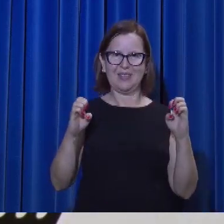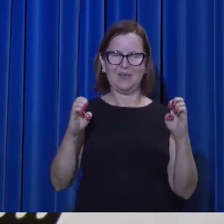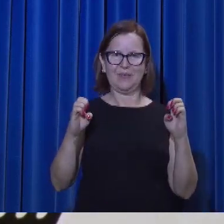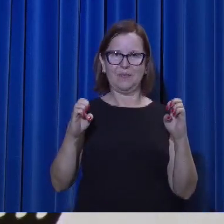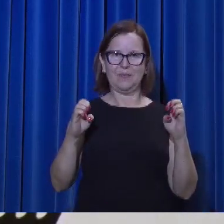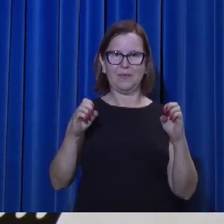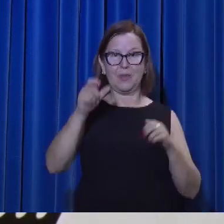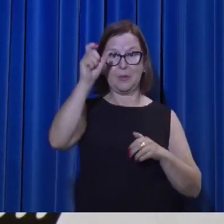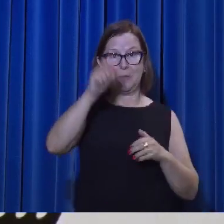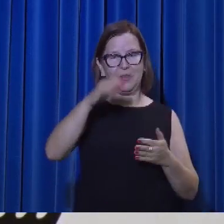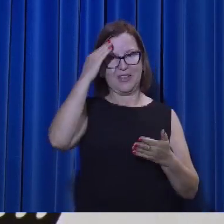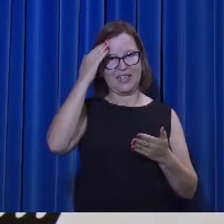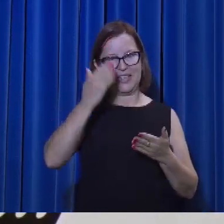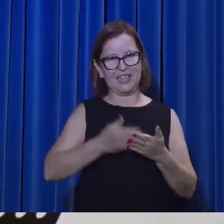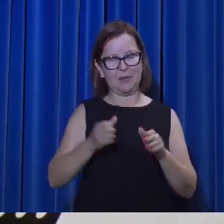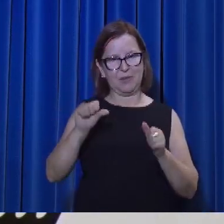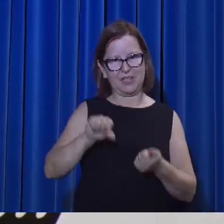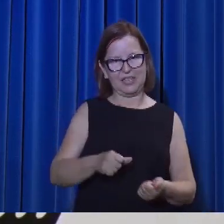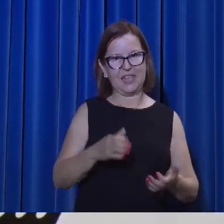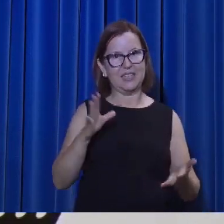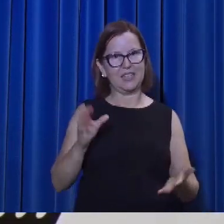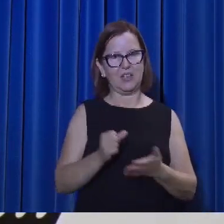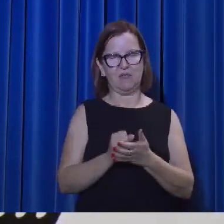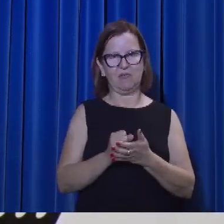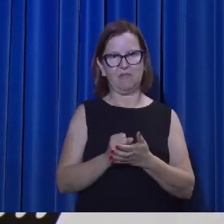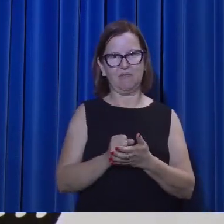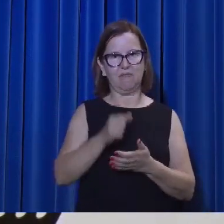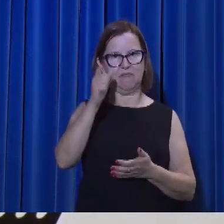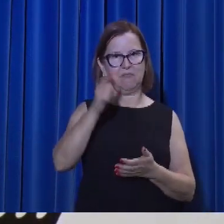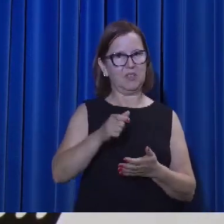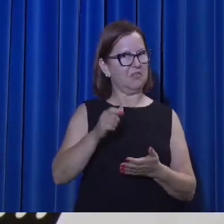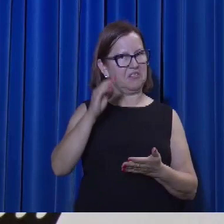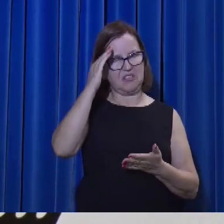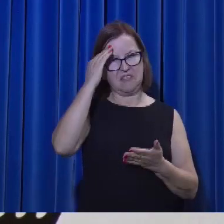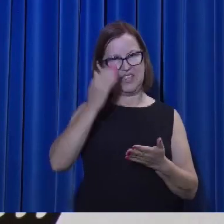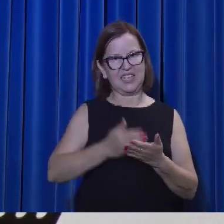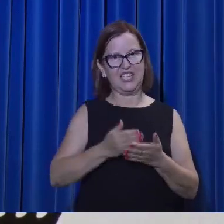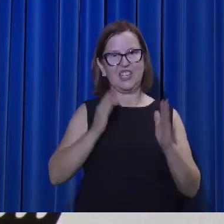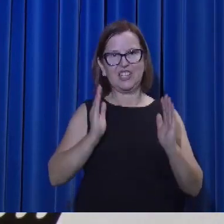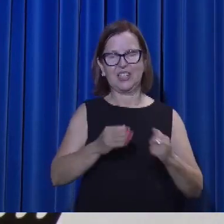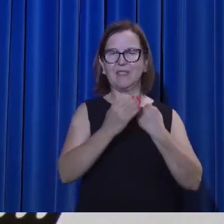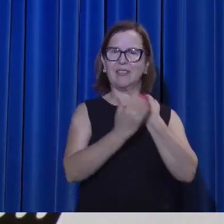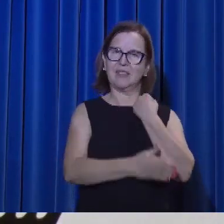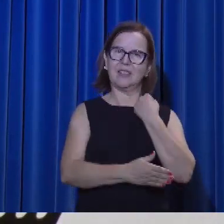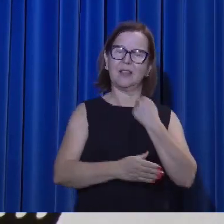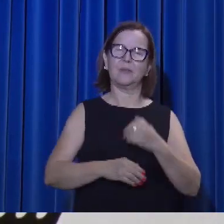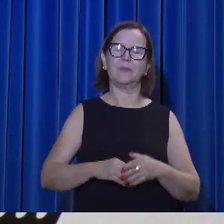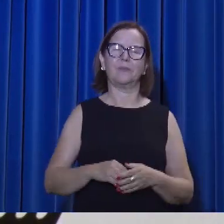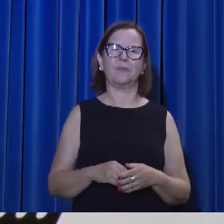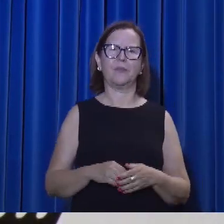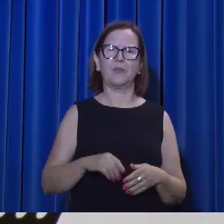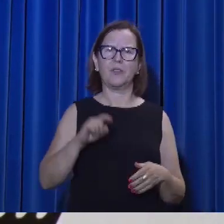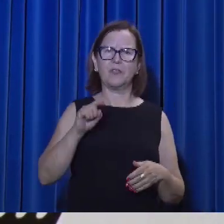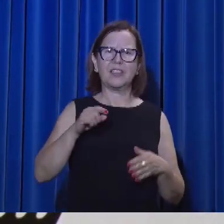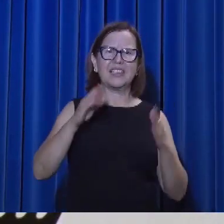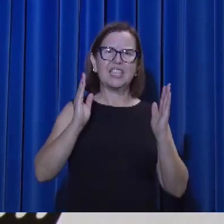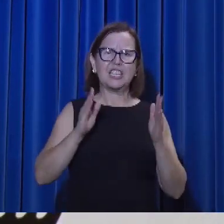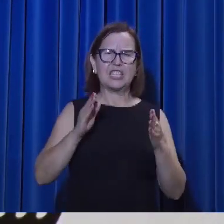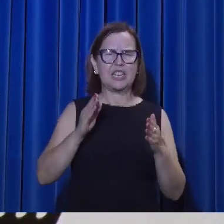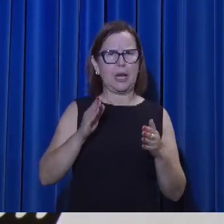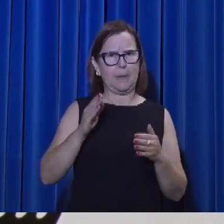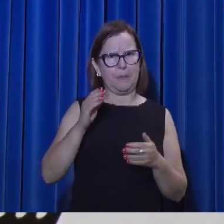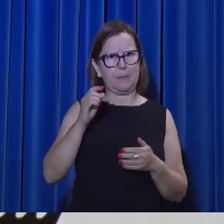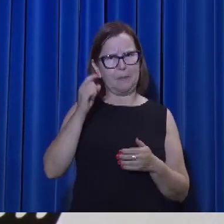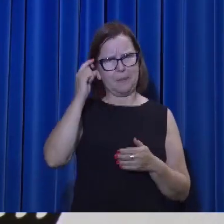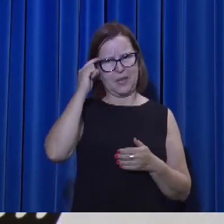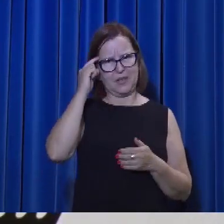Quem crer e for batizado será salvo. Quem não crer já está condenado. Você já parou para pensar, meus irmãos, que o Deus Todo-Poderoso, que não